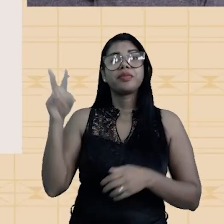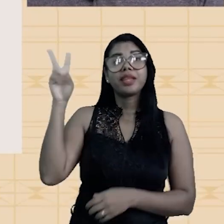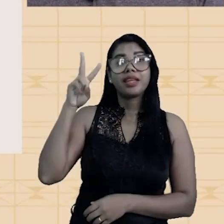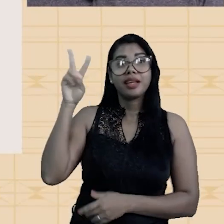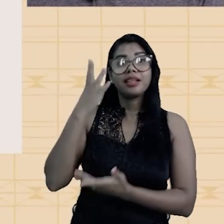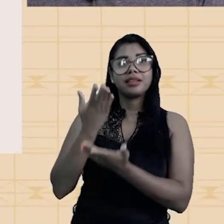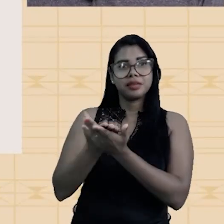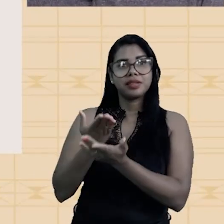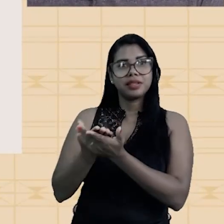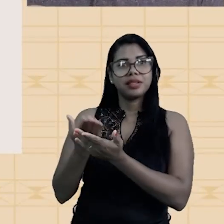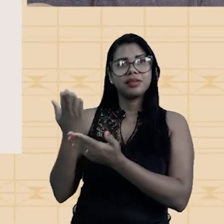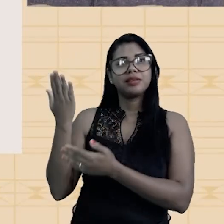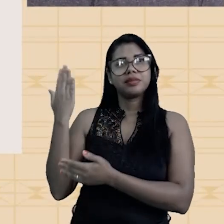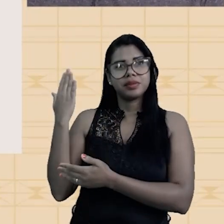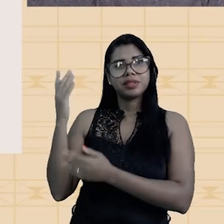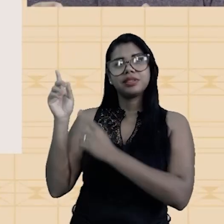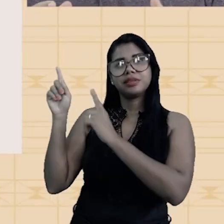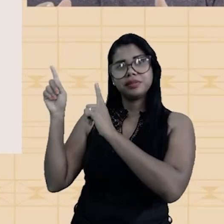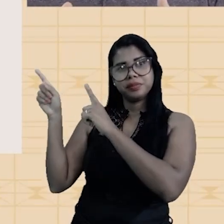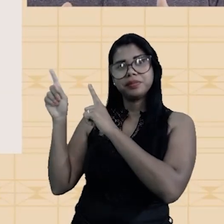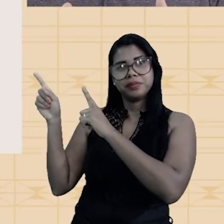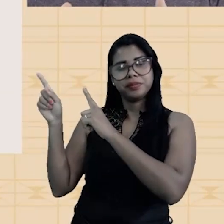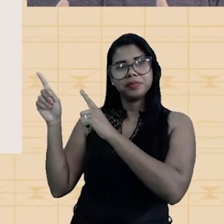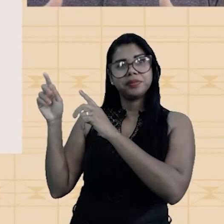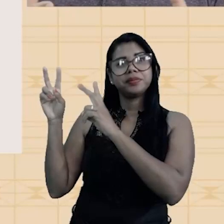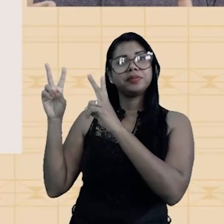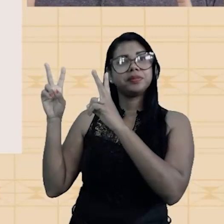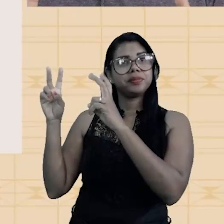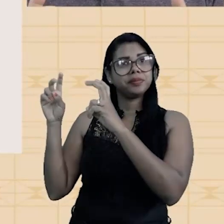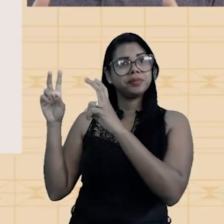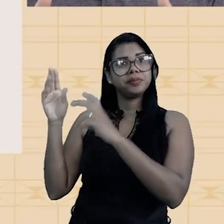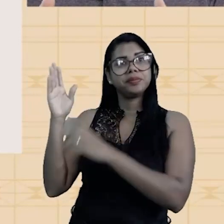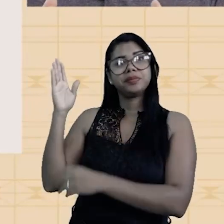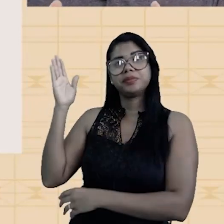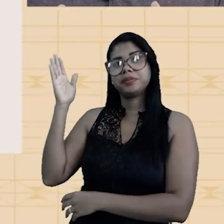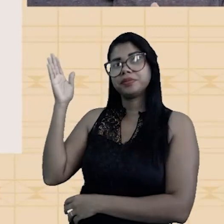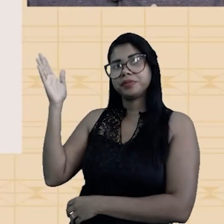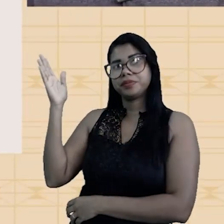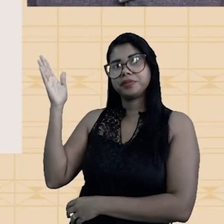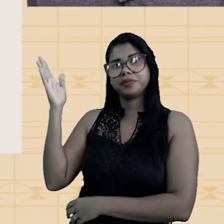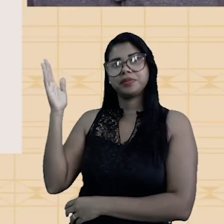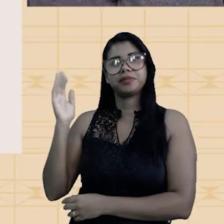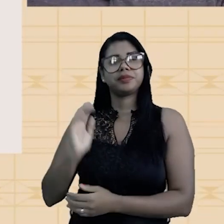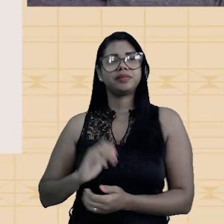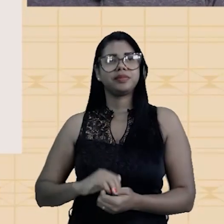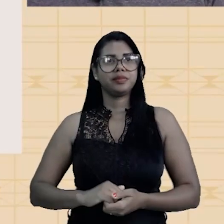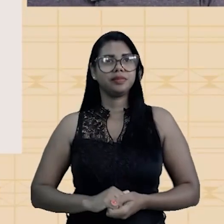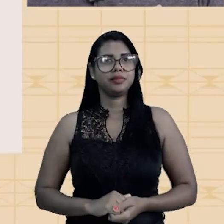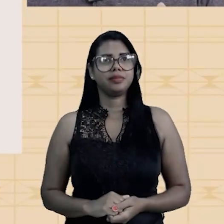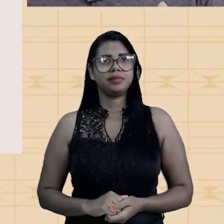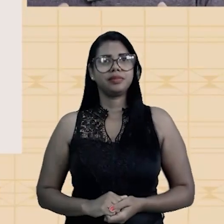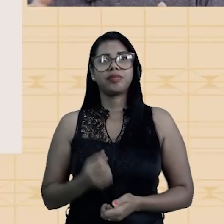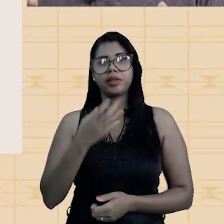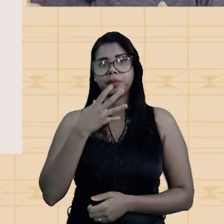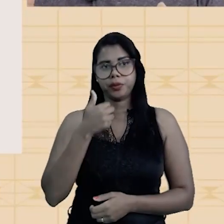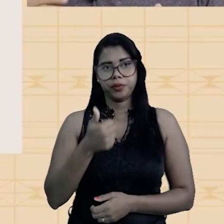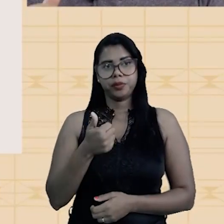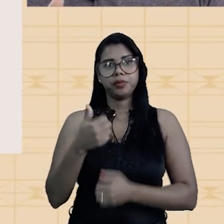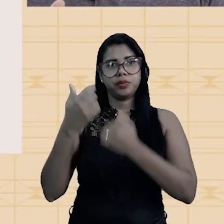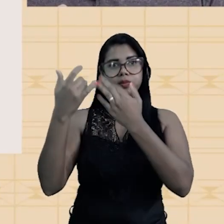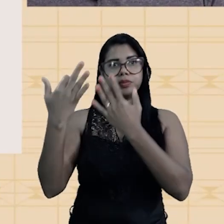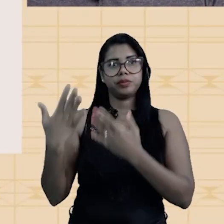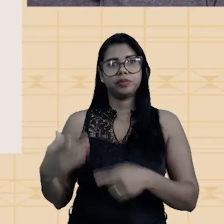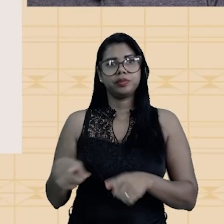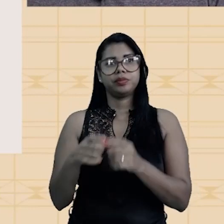aula anterior, não é? Que ela usou um repertório aí. Um repertório muito bom, que foi